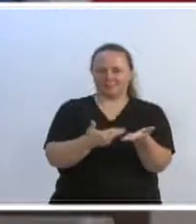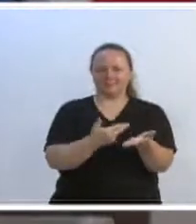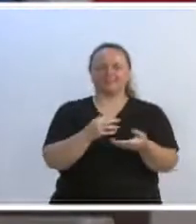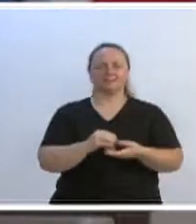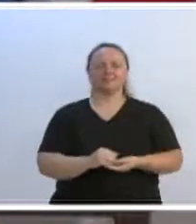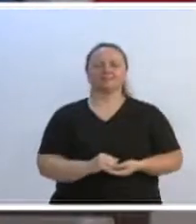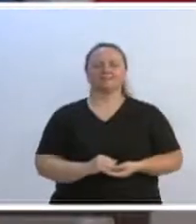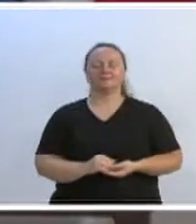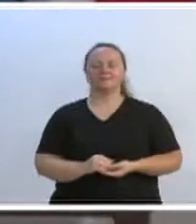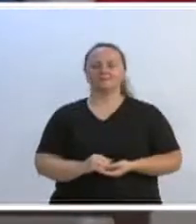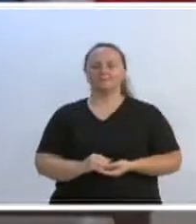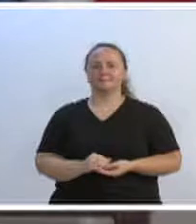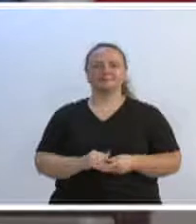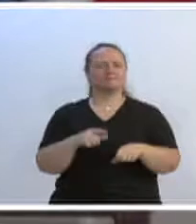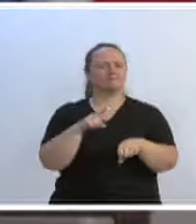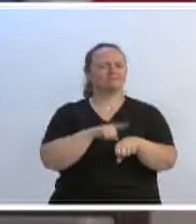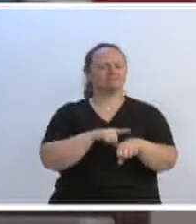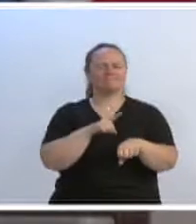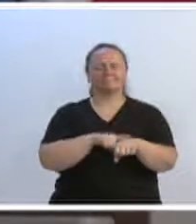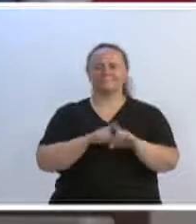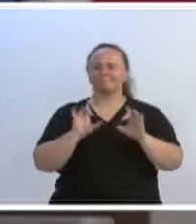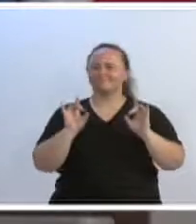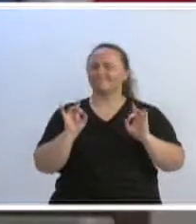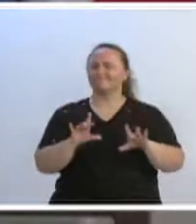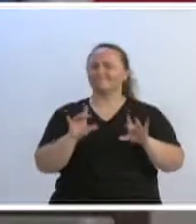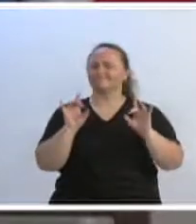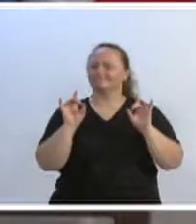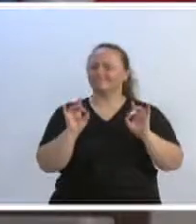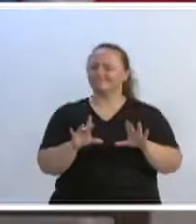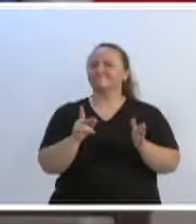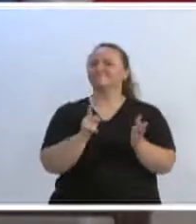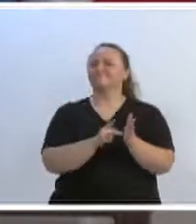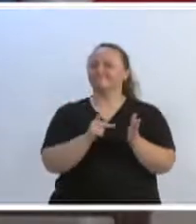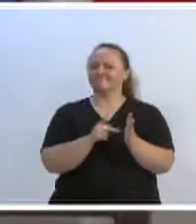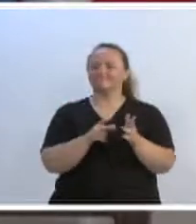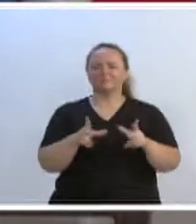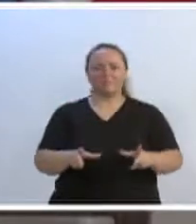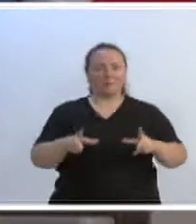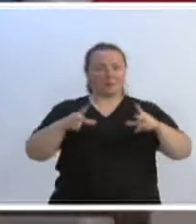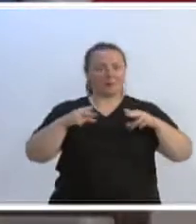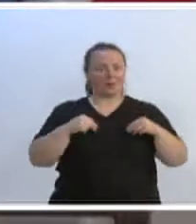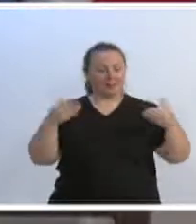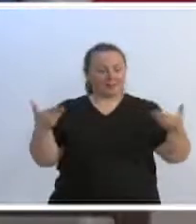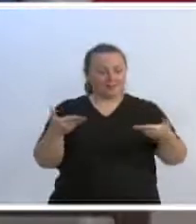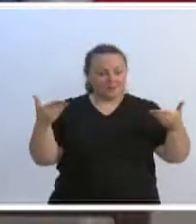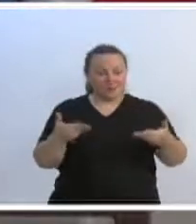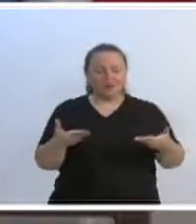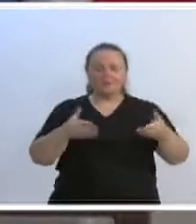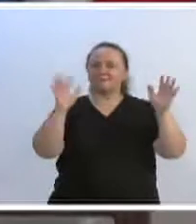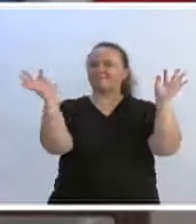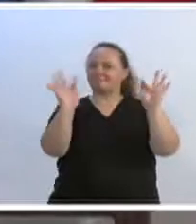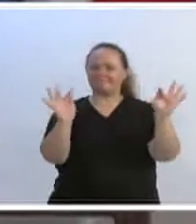queridos ex-prefeitos, meus queridos ex-presidentes da Fundação